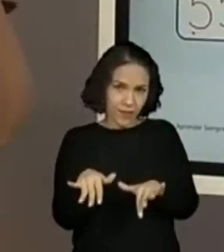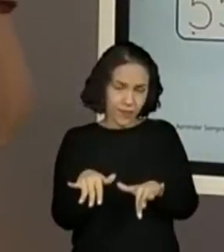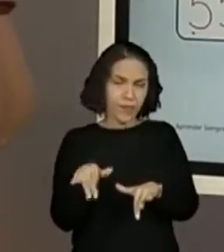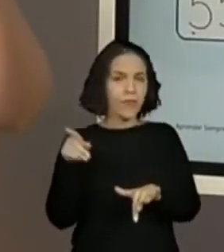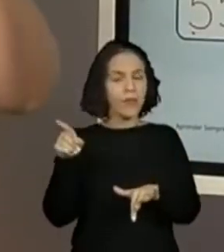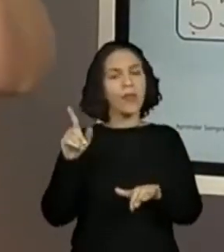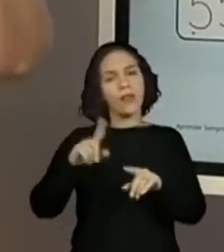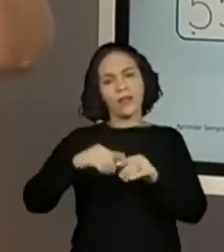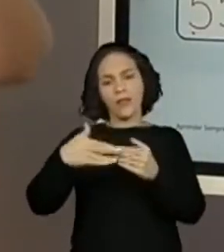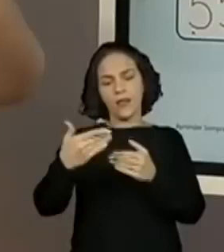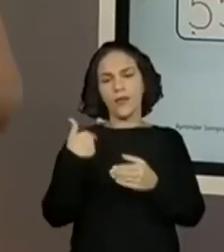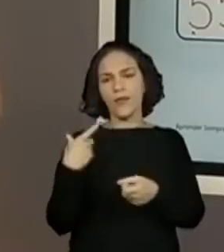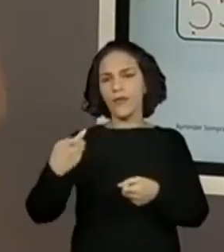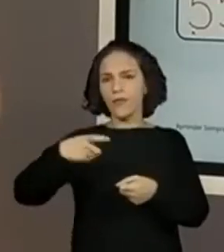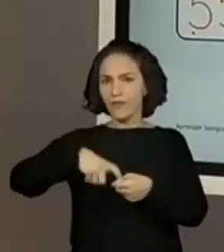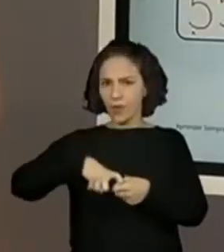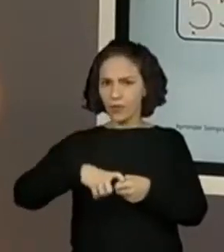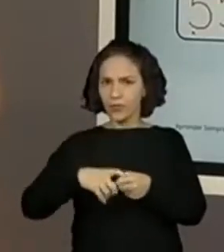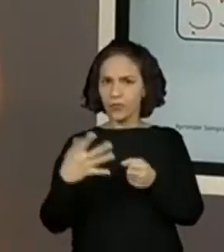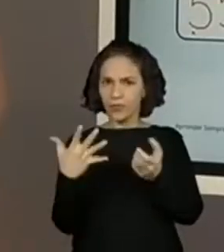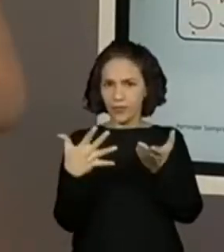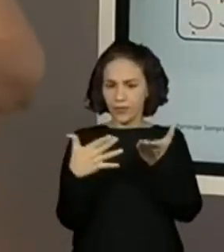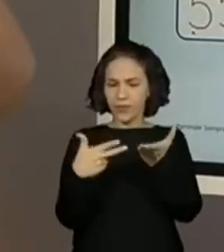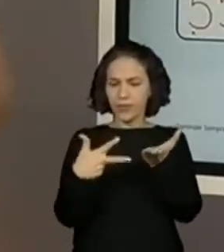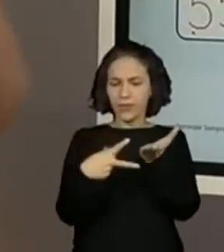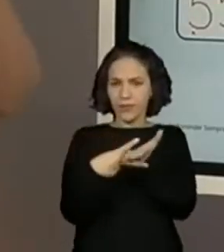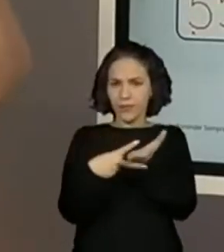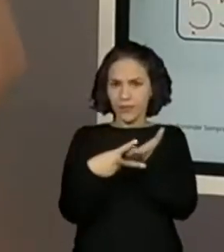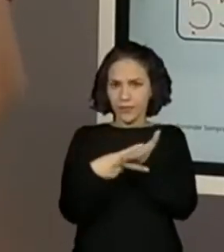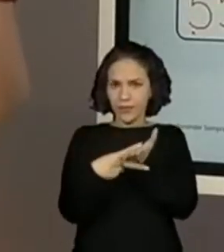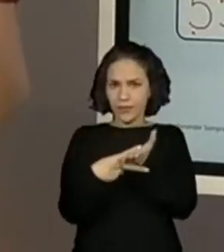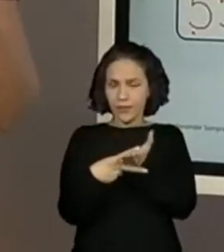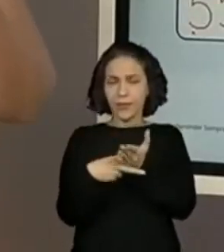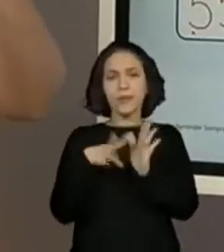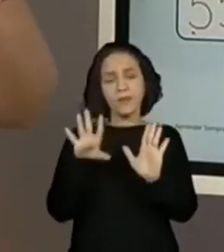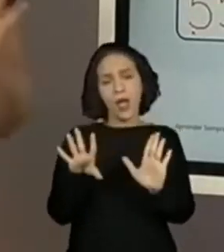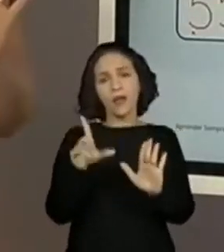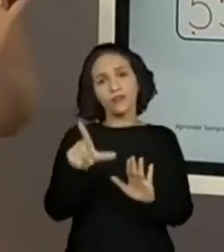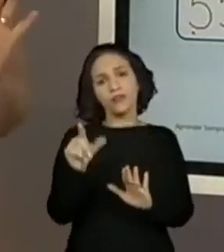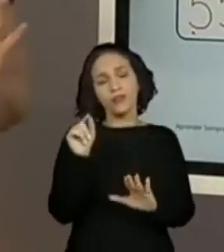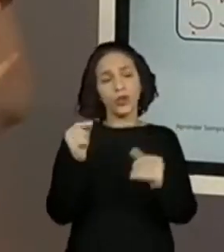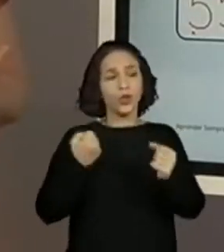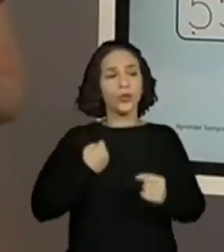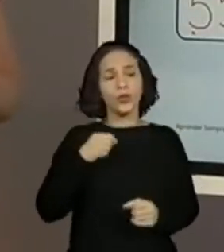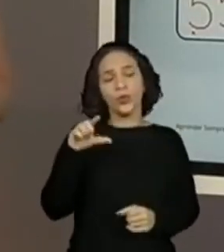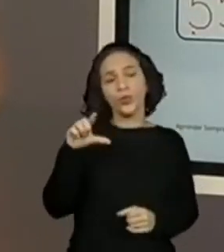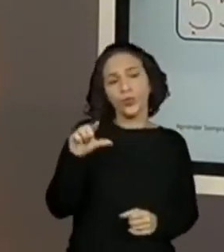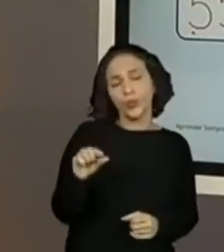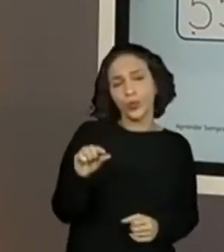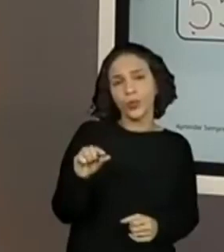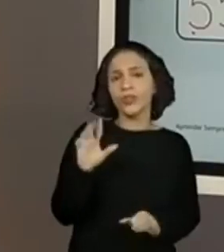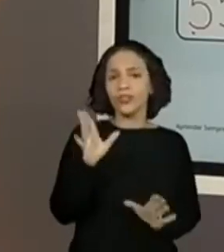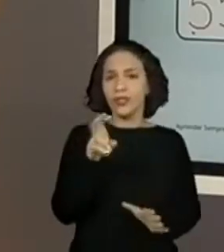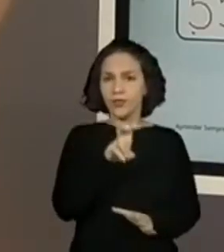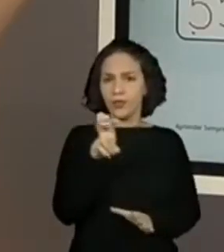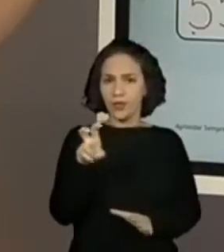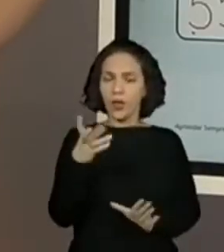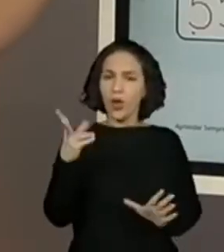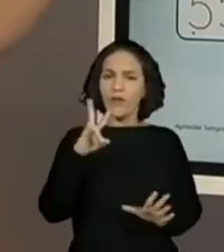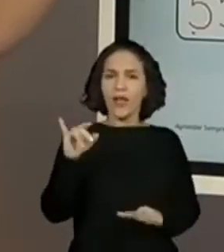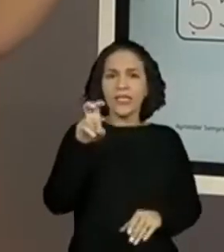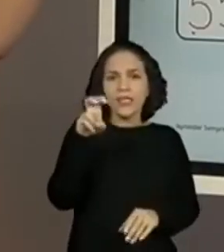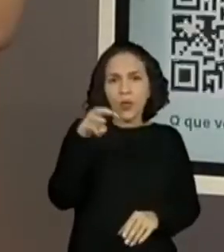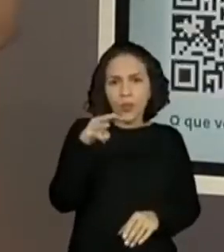retomar essa atividade aqui na próxima aula, tá bom? Mas a gente já selecionou o menor número, que é 55.